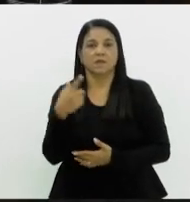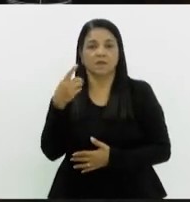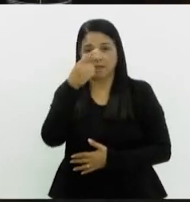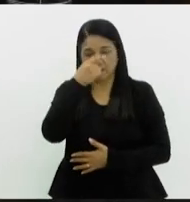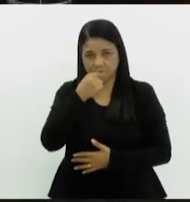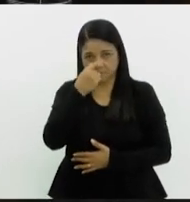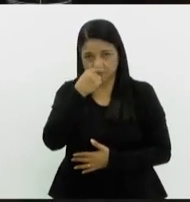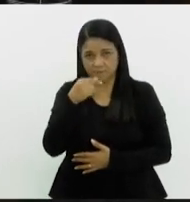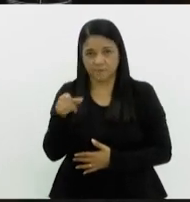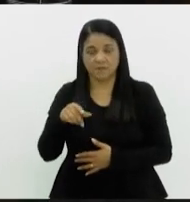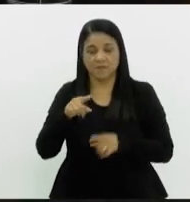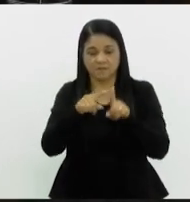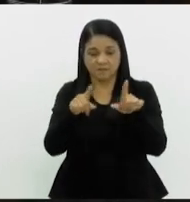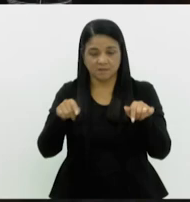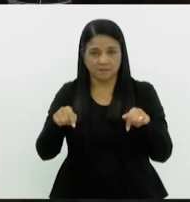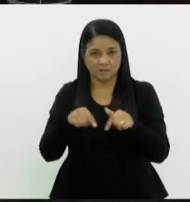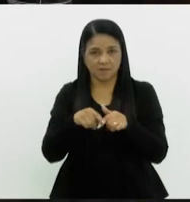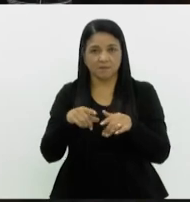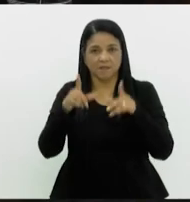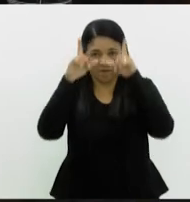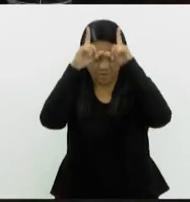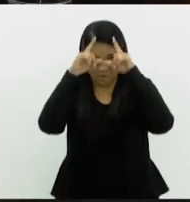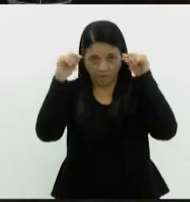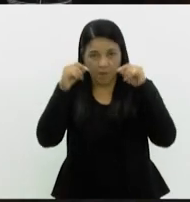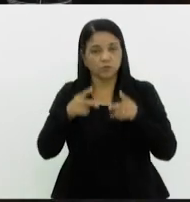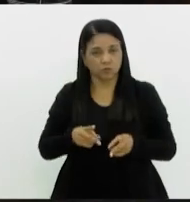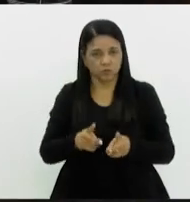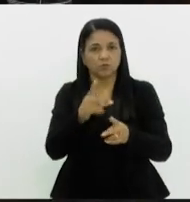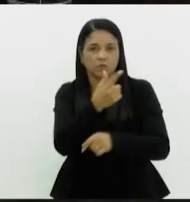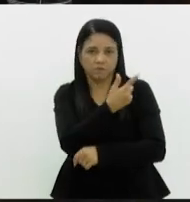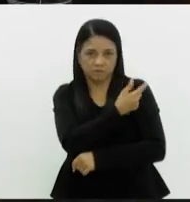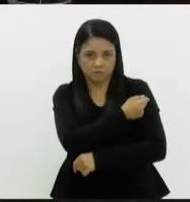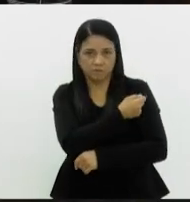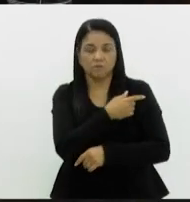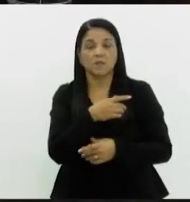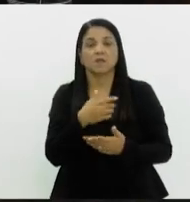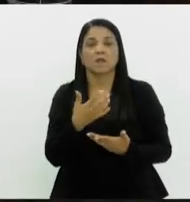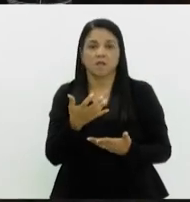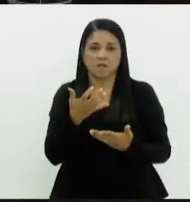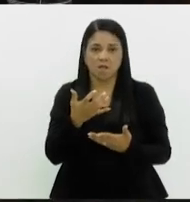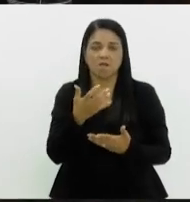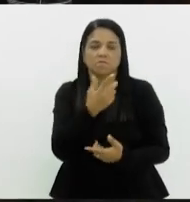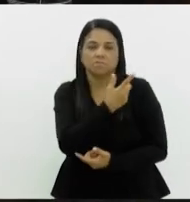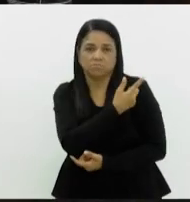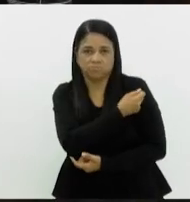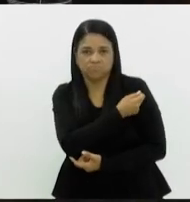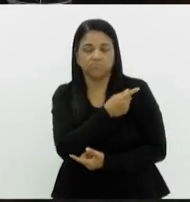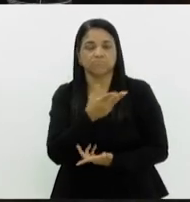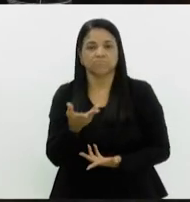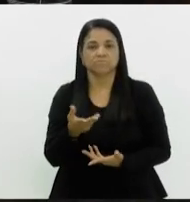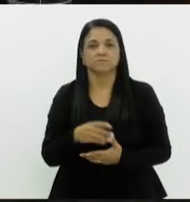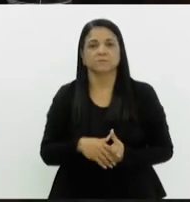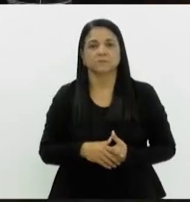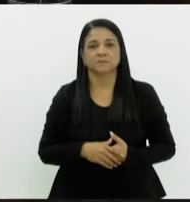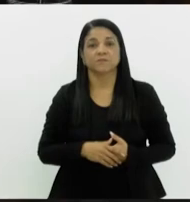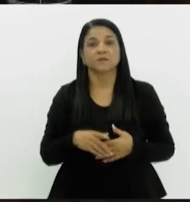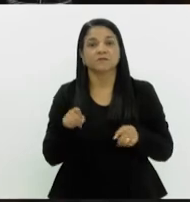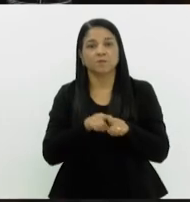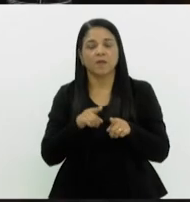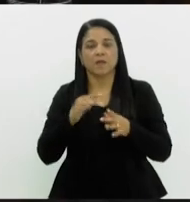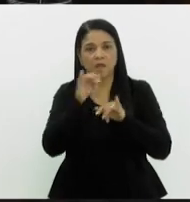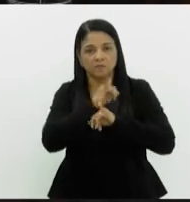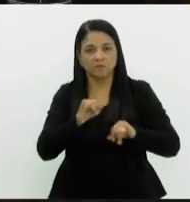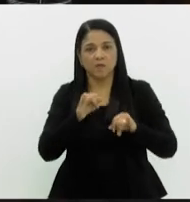gripe, na sala da enfermagem, continua a vacinação. Então, quem não se vacinou, pode se dirigir. Anunciar também a presença do